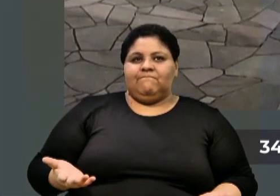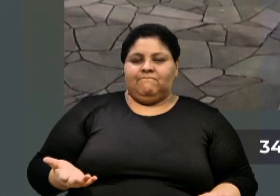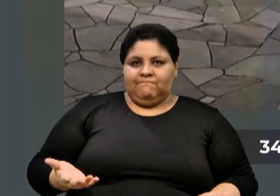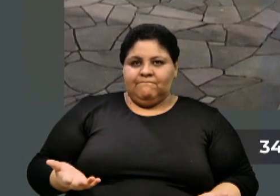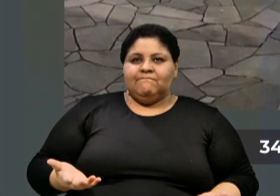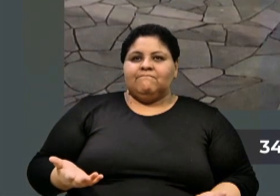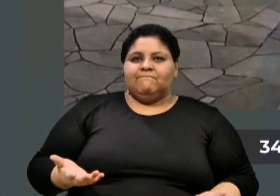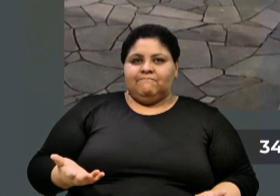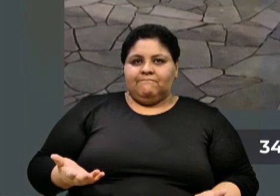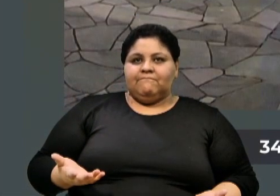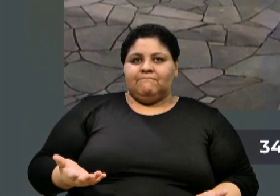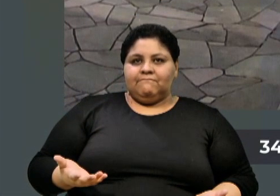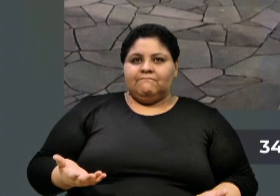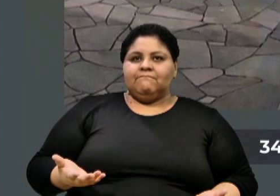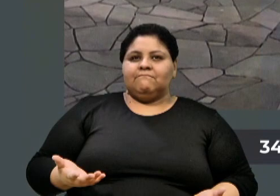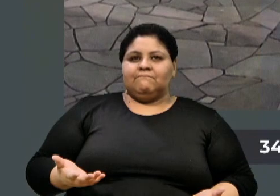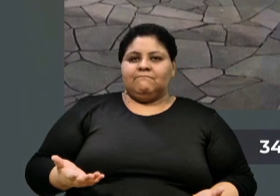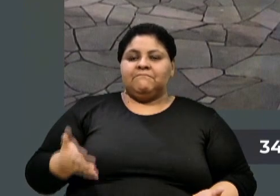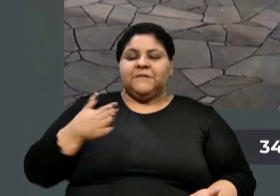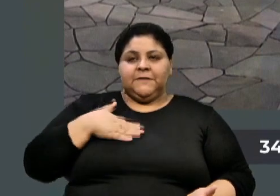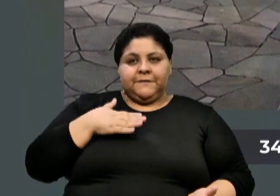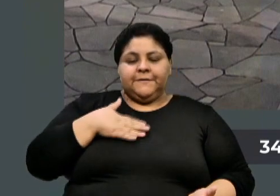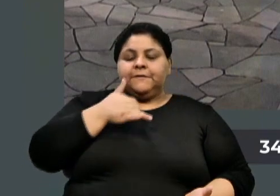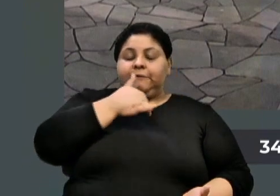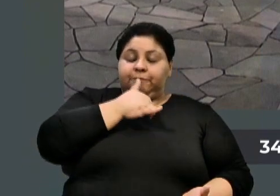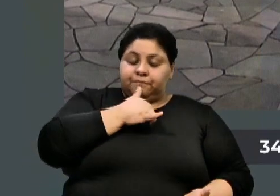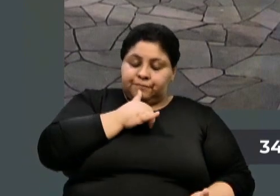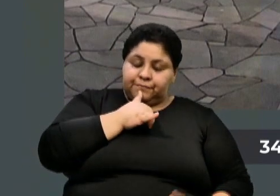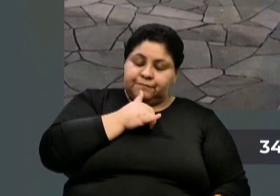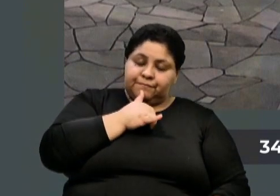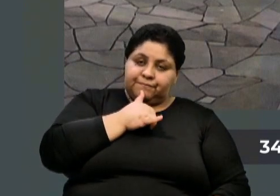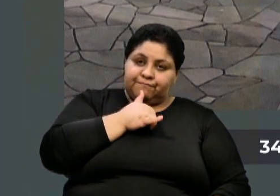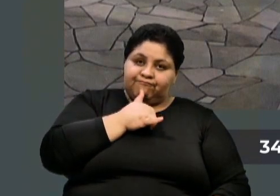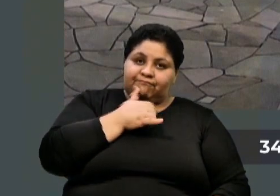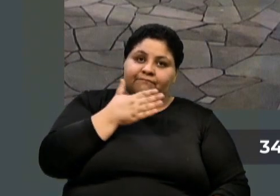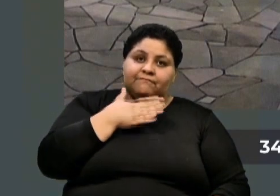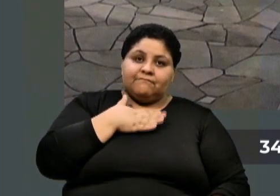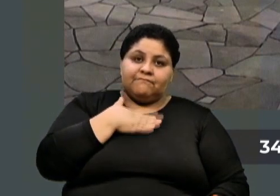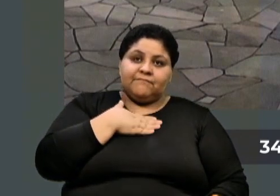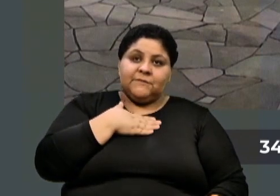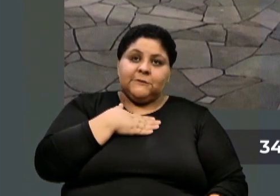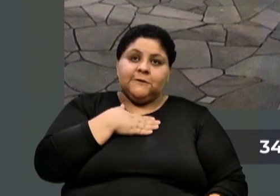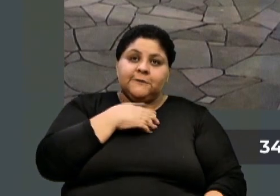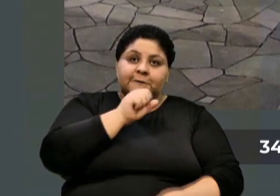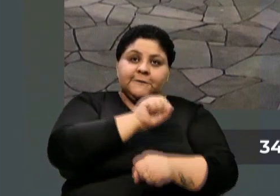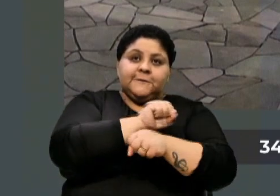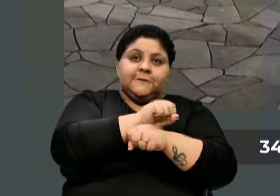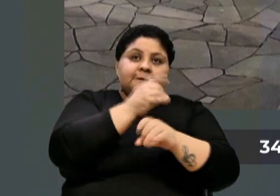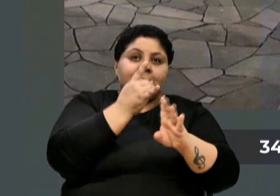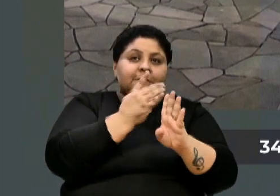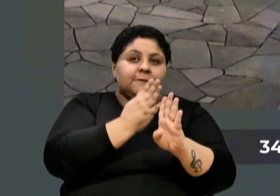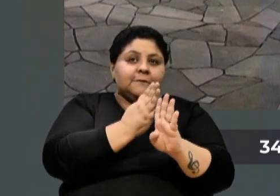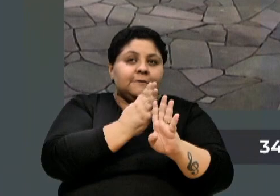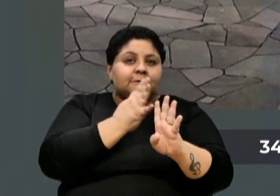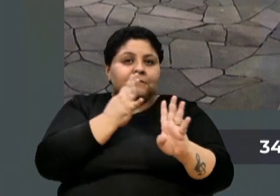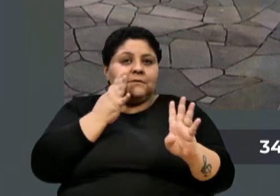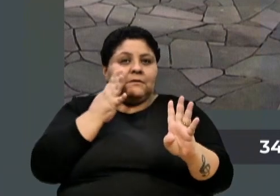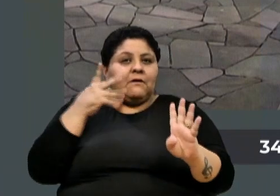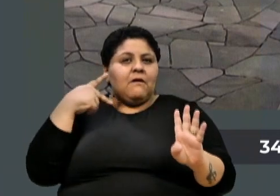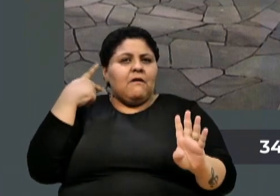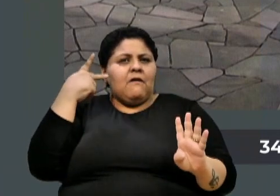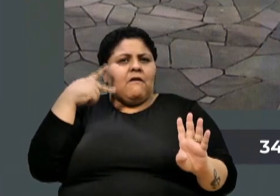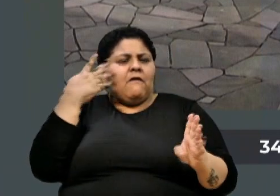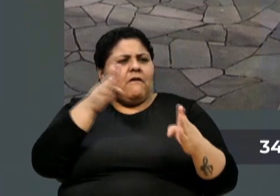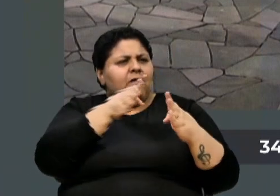Algo que fico triste, porque eu estava lá na fila, vereador, mora no Serrano, a